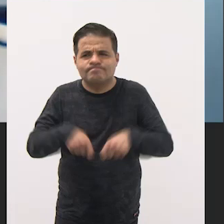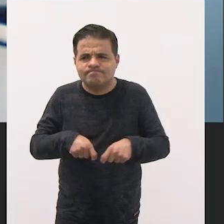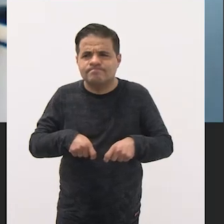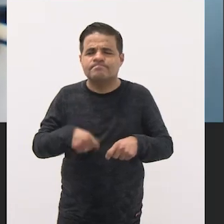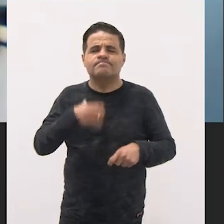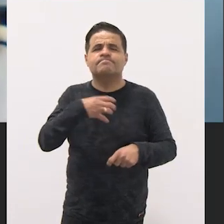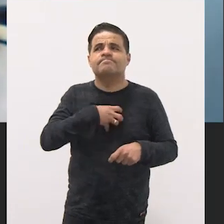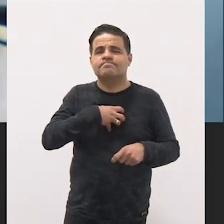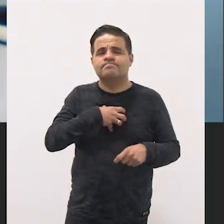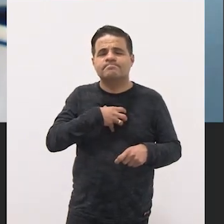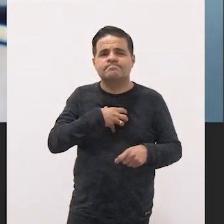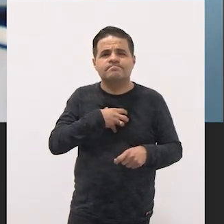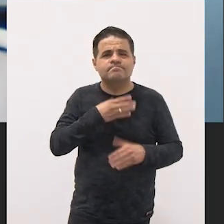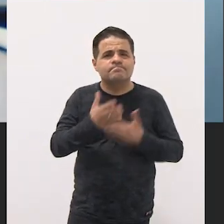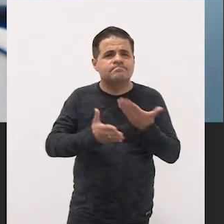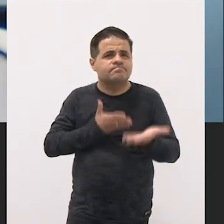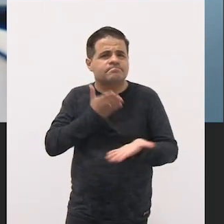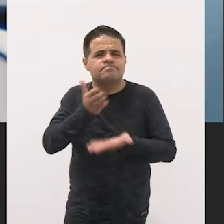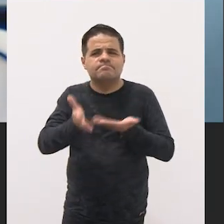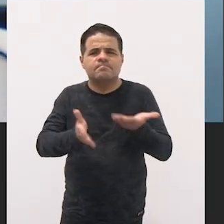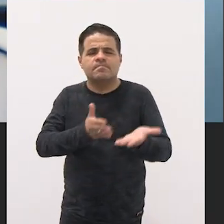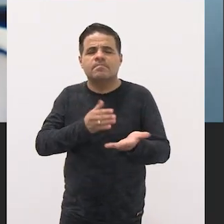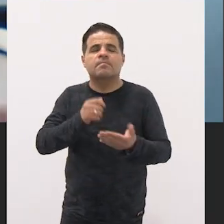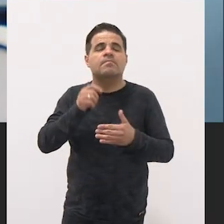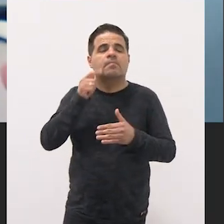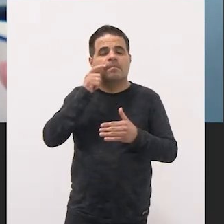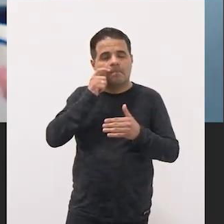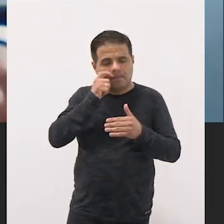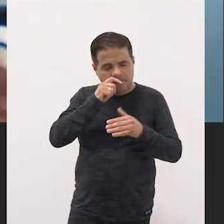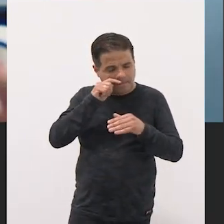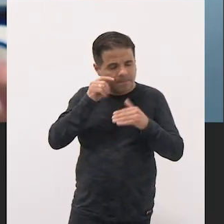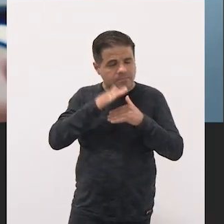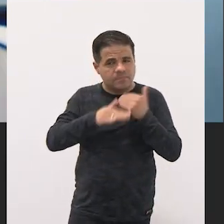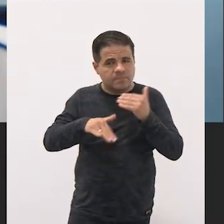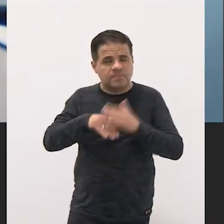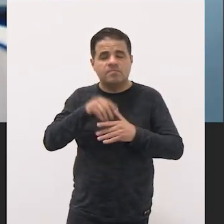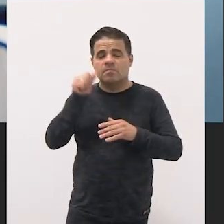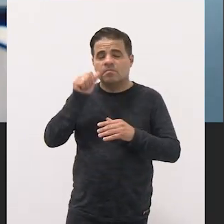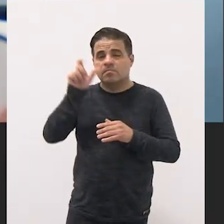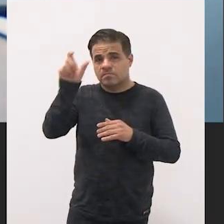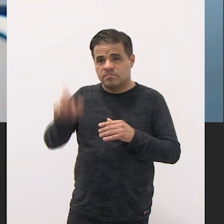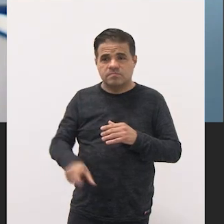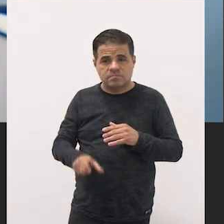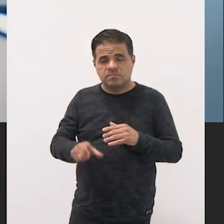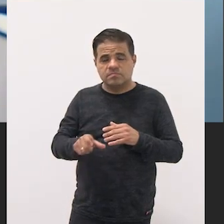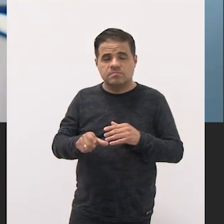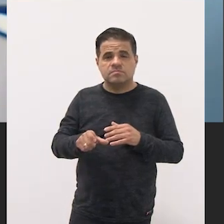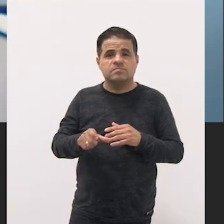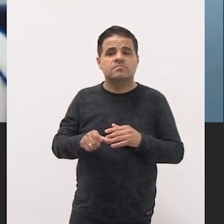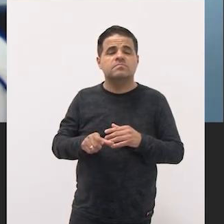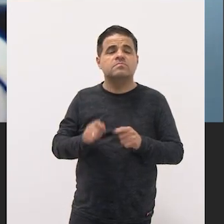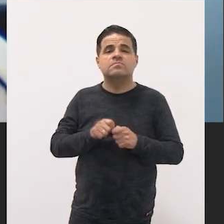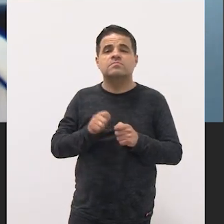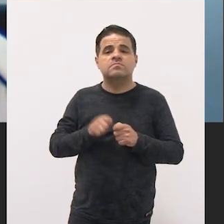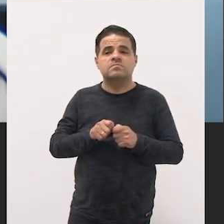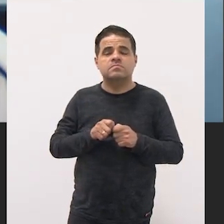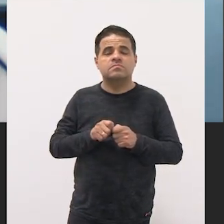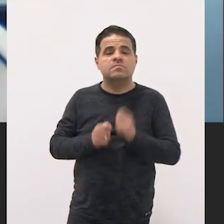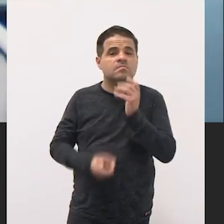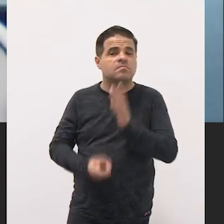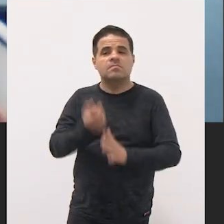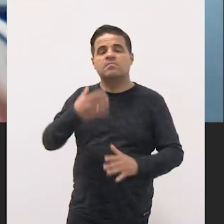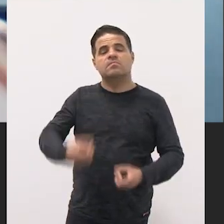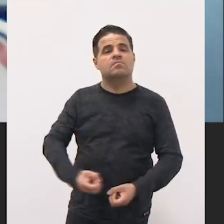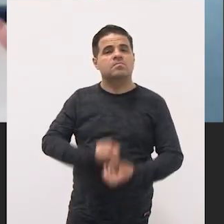se envolver sexualmente. E ele fez para a mulher amada, ele fez uma poesia